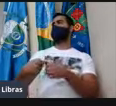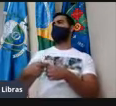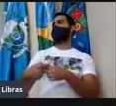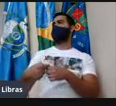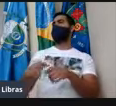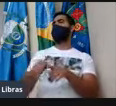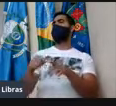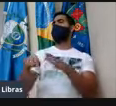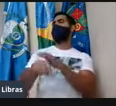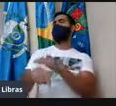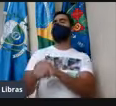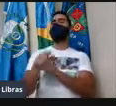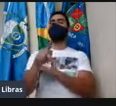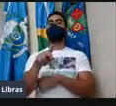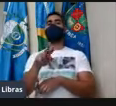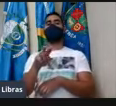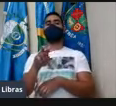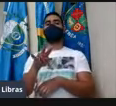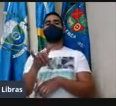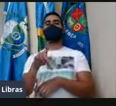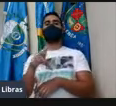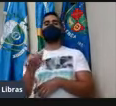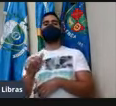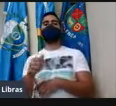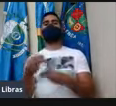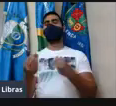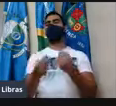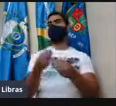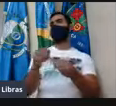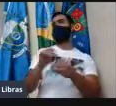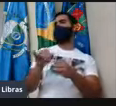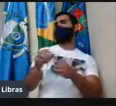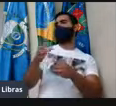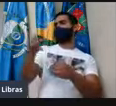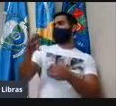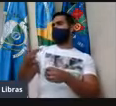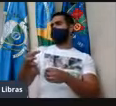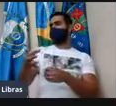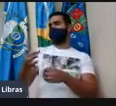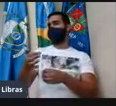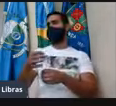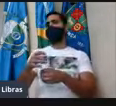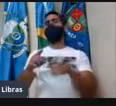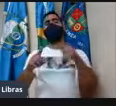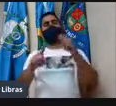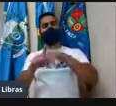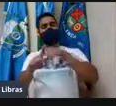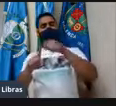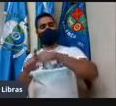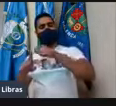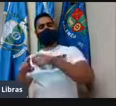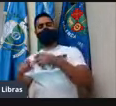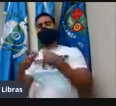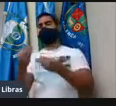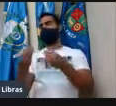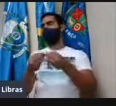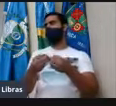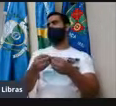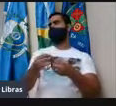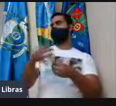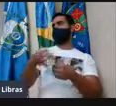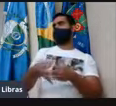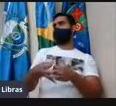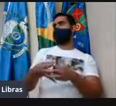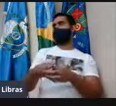o Fundo de Previdência. Queria saber como é que está, se está em dia. Janeiro, fevereiro, março, abril, maio, junho, julho,